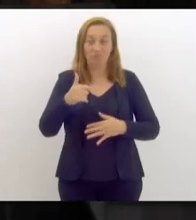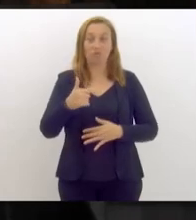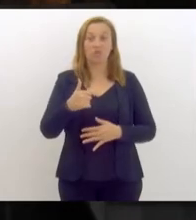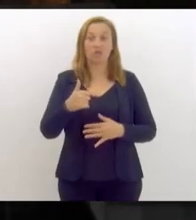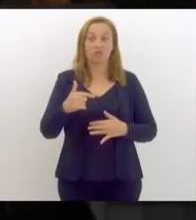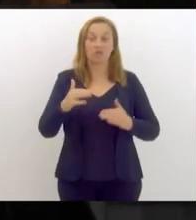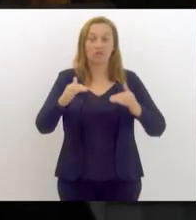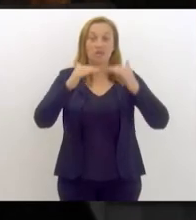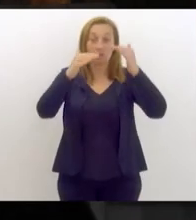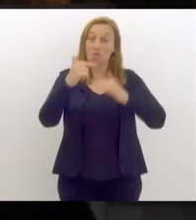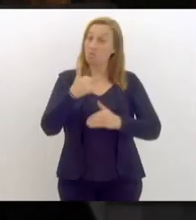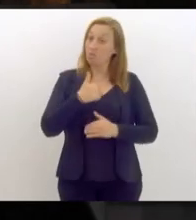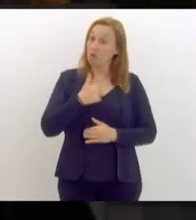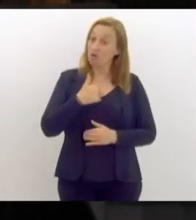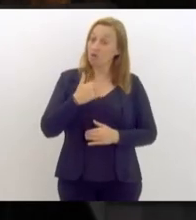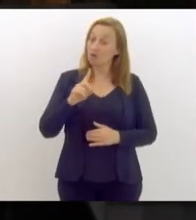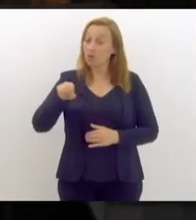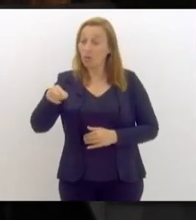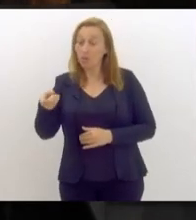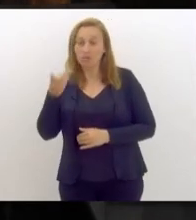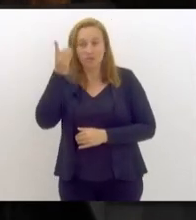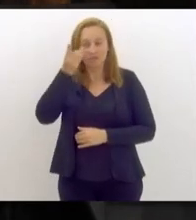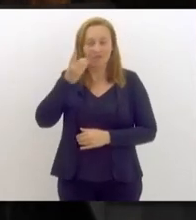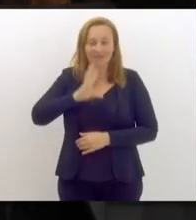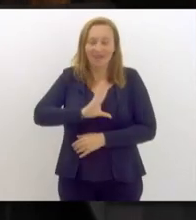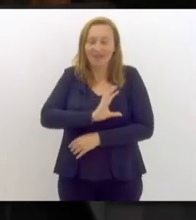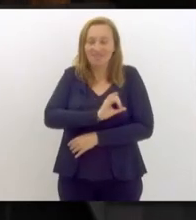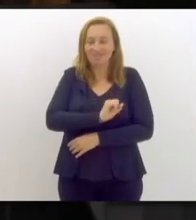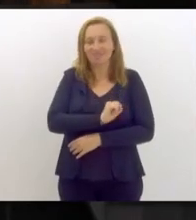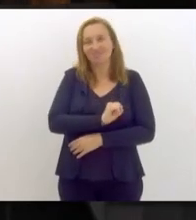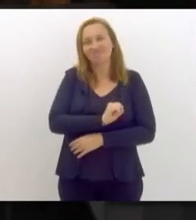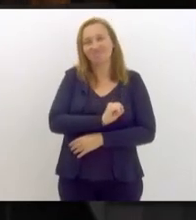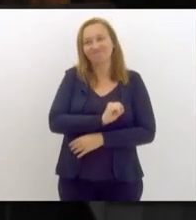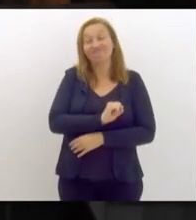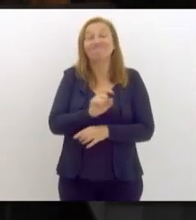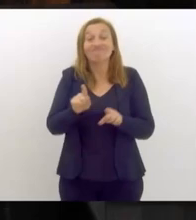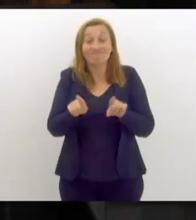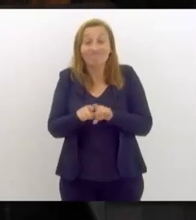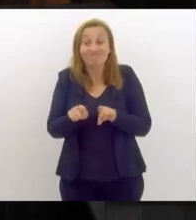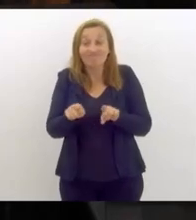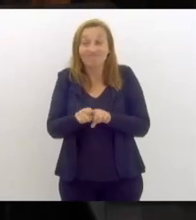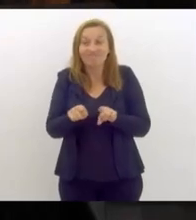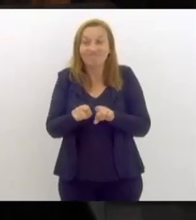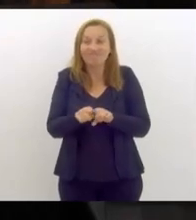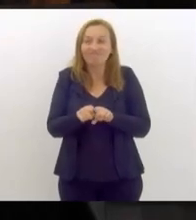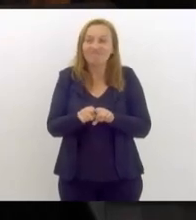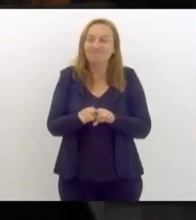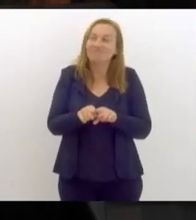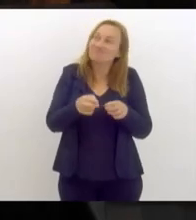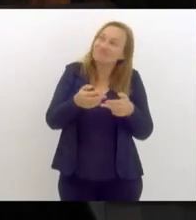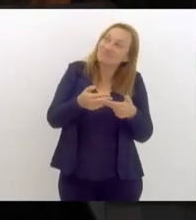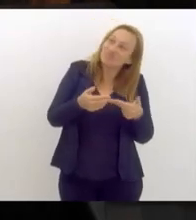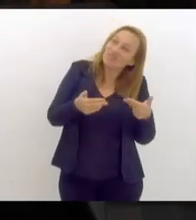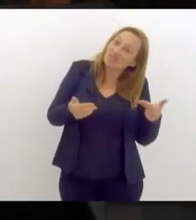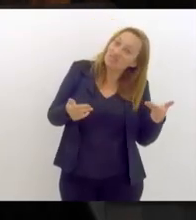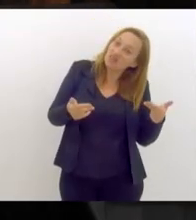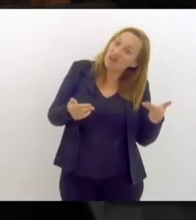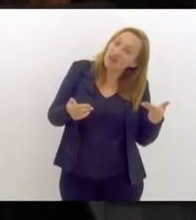deputados tanto amam e que também tem tantas contradições